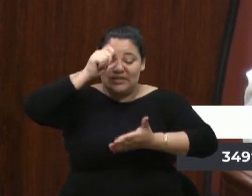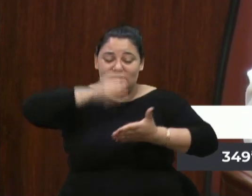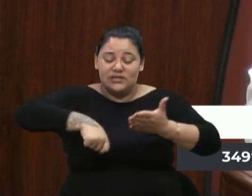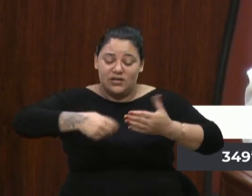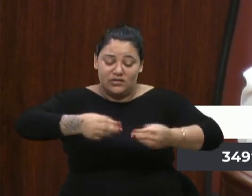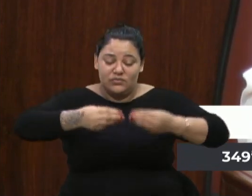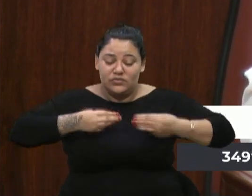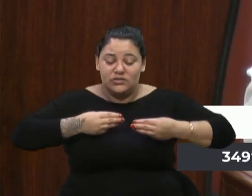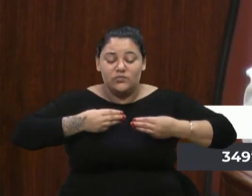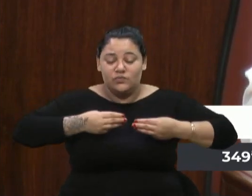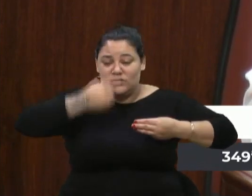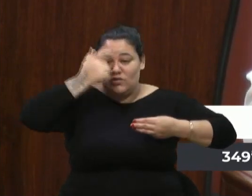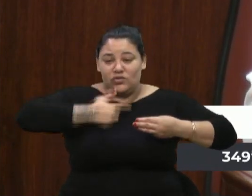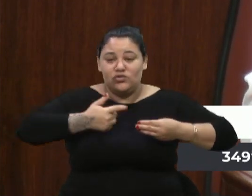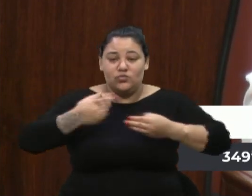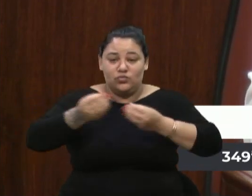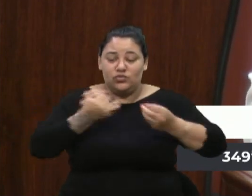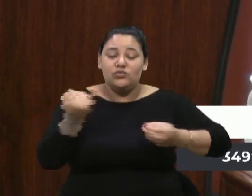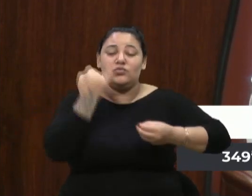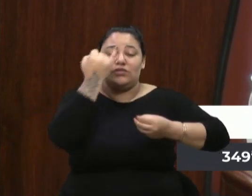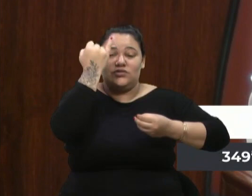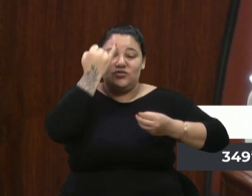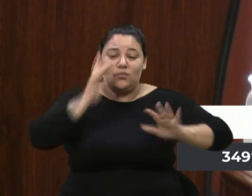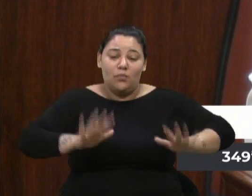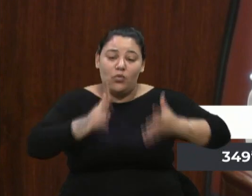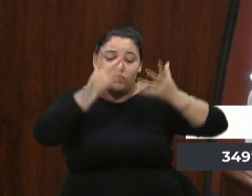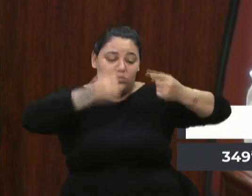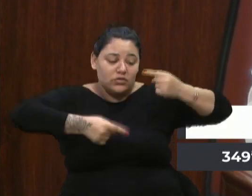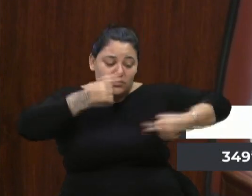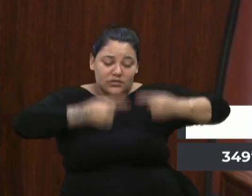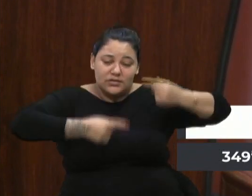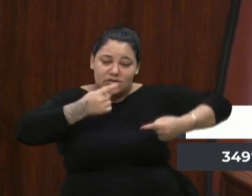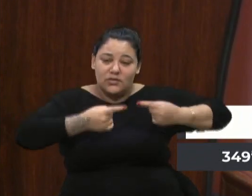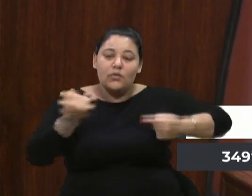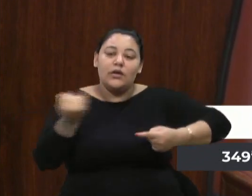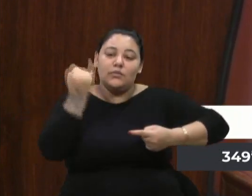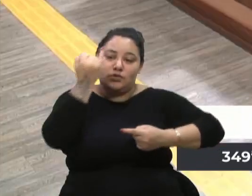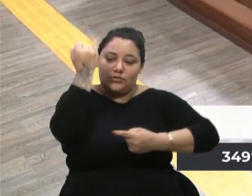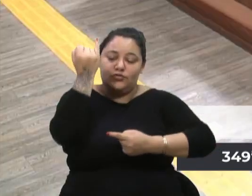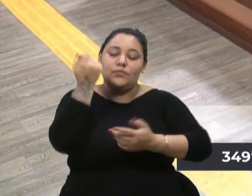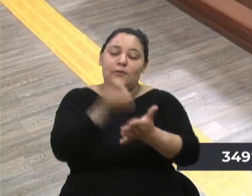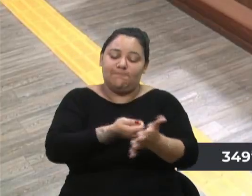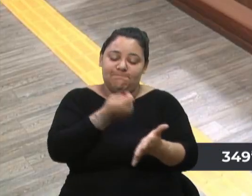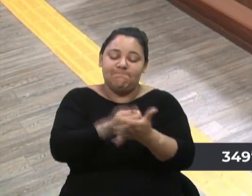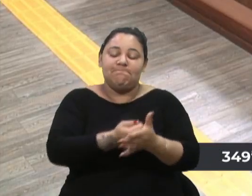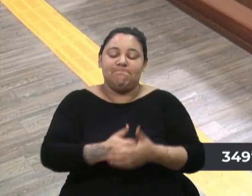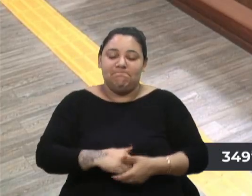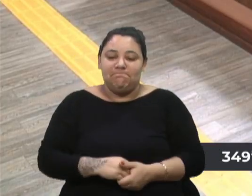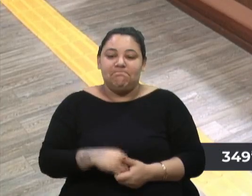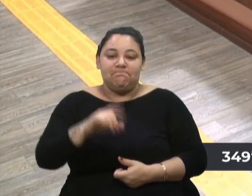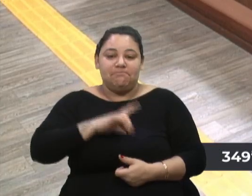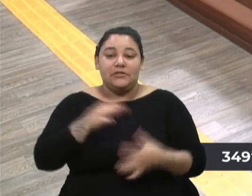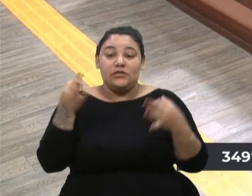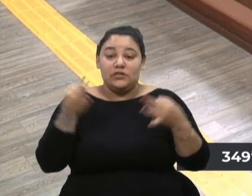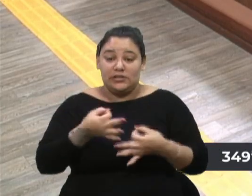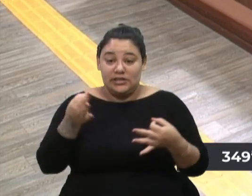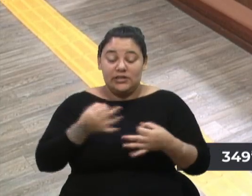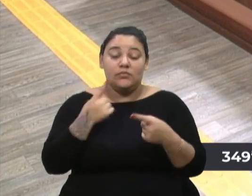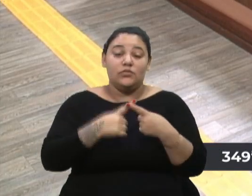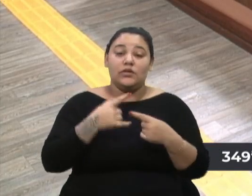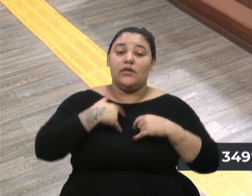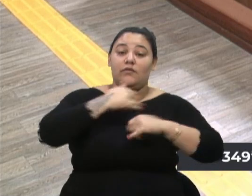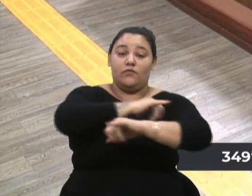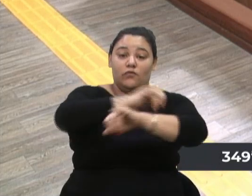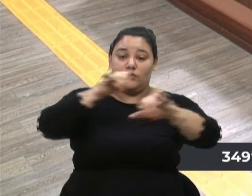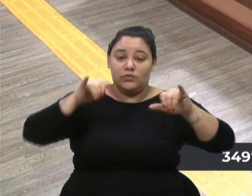Eu acho que levantar esse debate é muito importante para fortalecer essa luta. Sem dúvida nenhuma, vereadora Rose, passa pela informação, né?